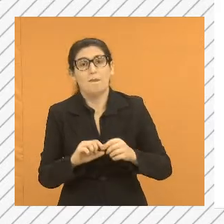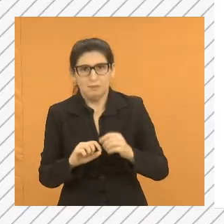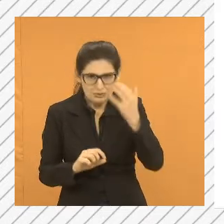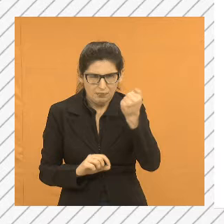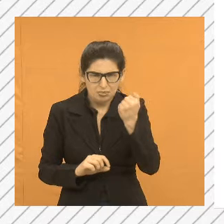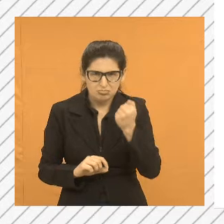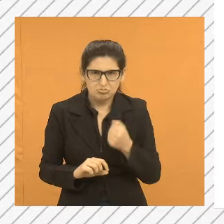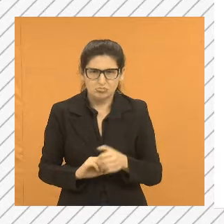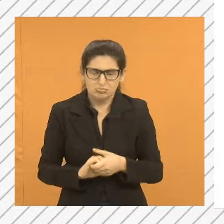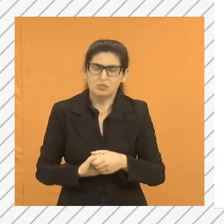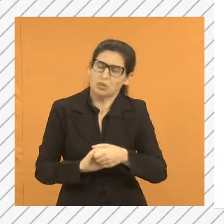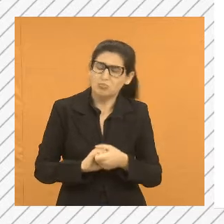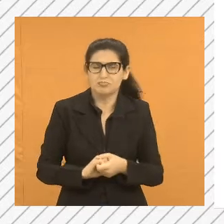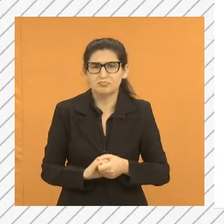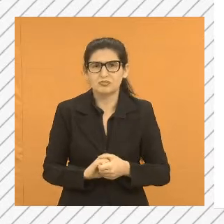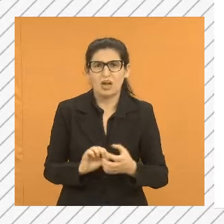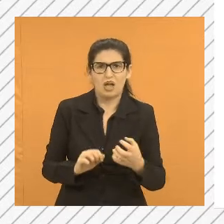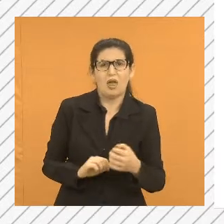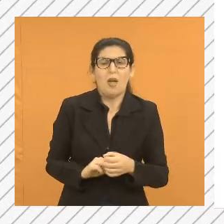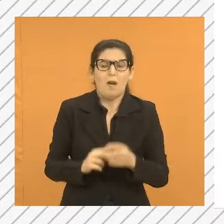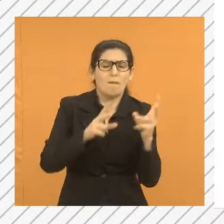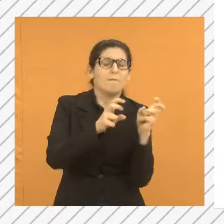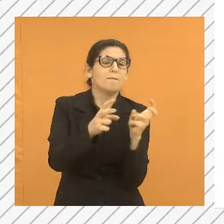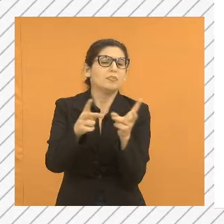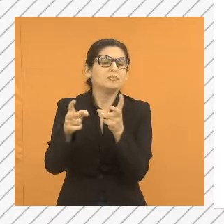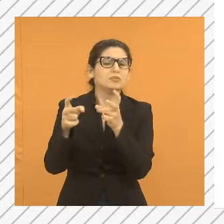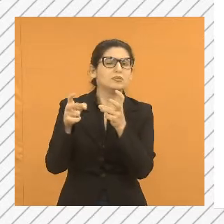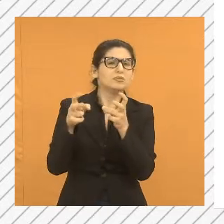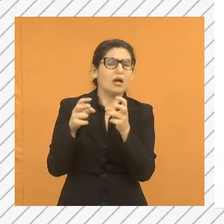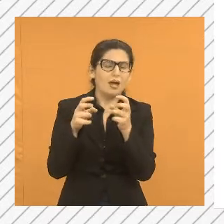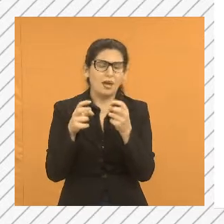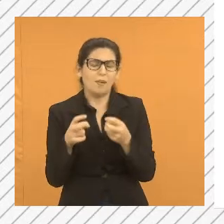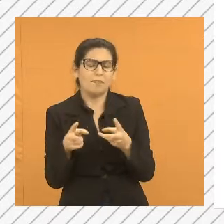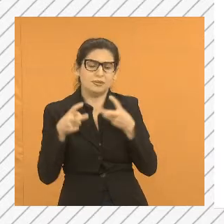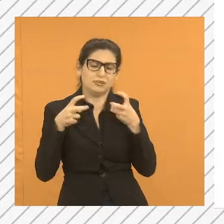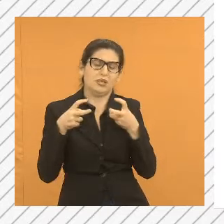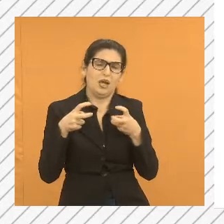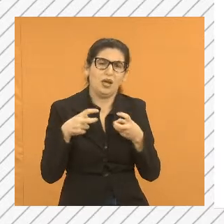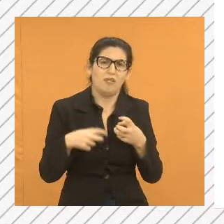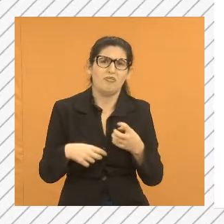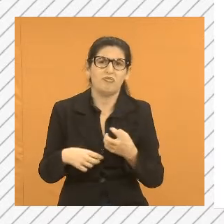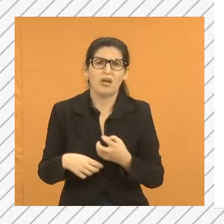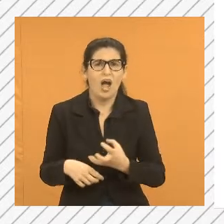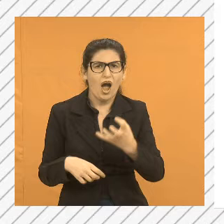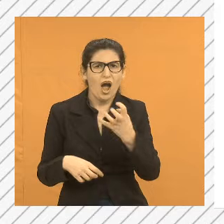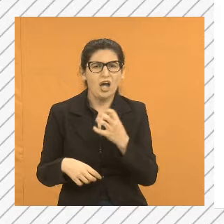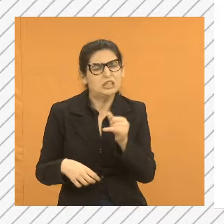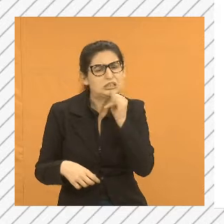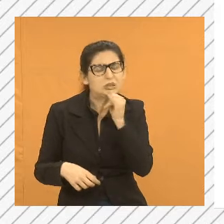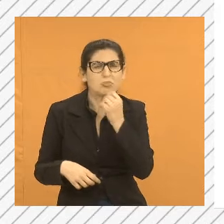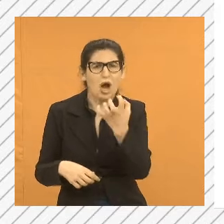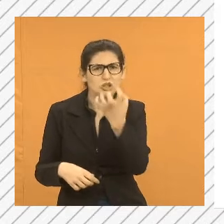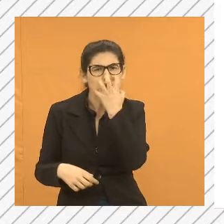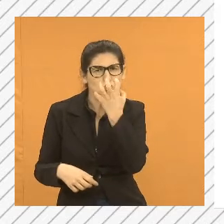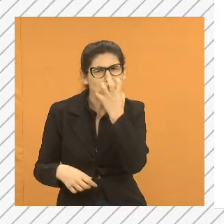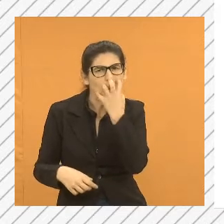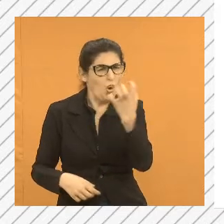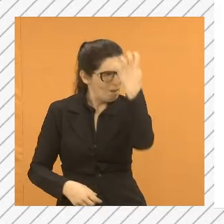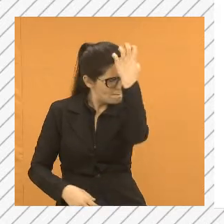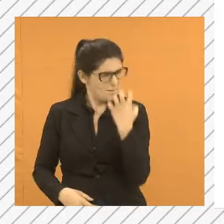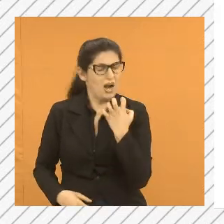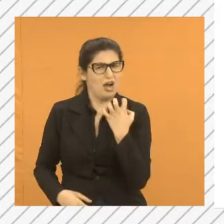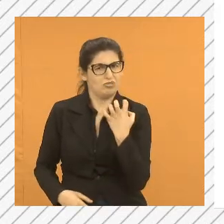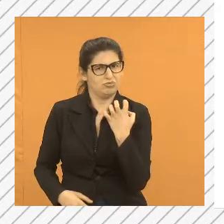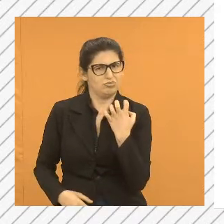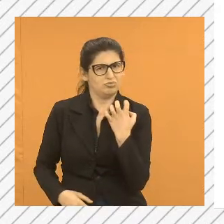não. Observação de animais agressores, quando nós somos acionados, tem um cachorro bravo